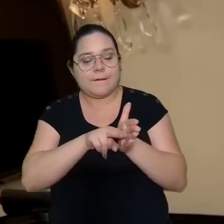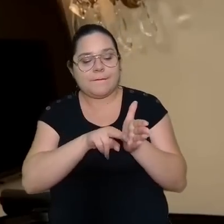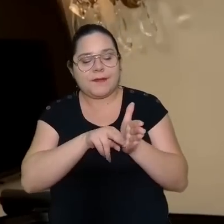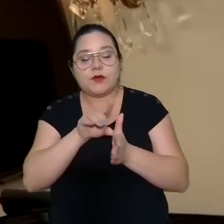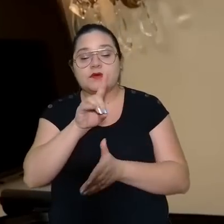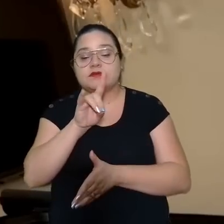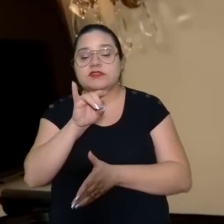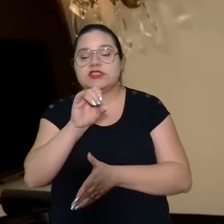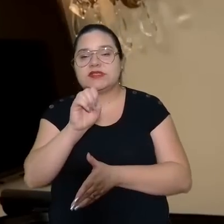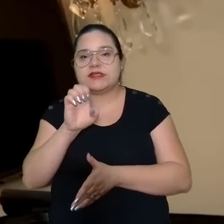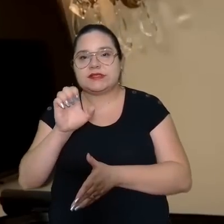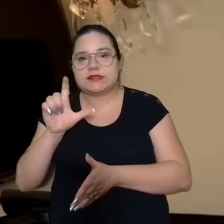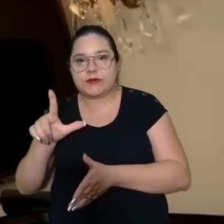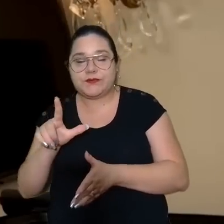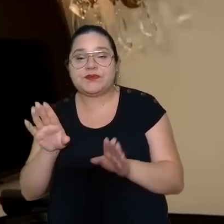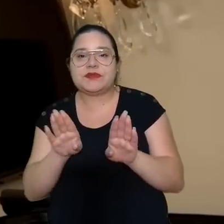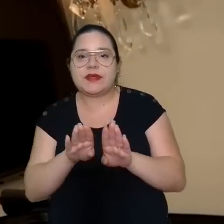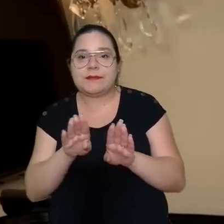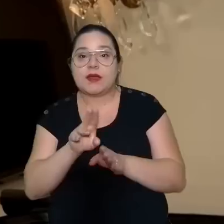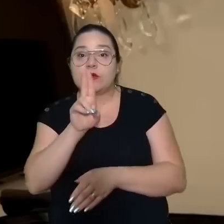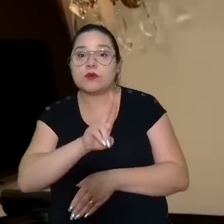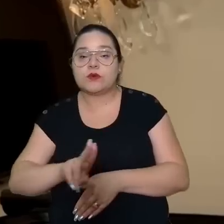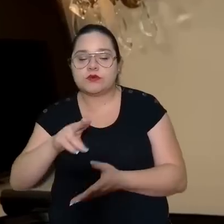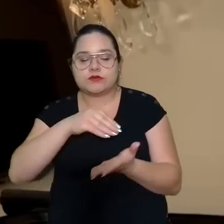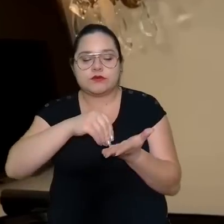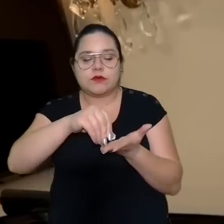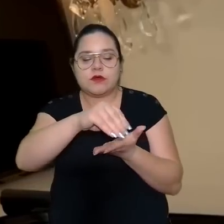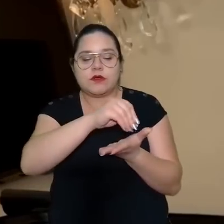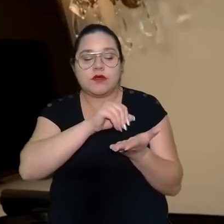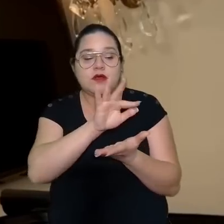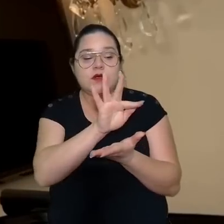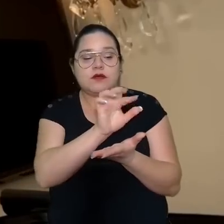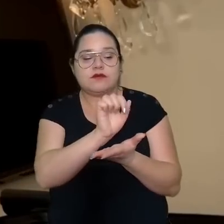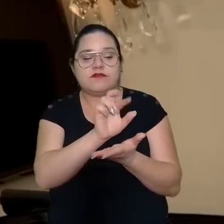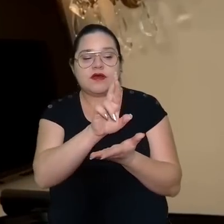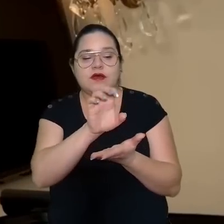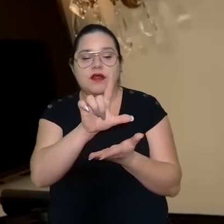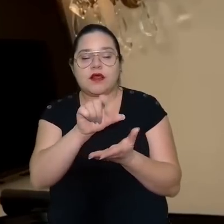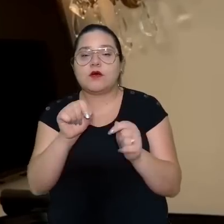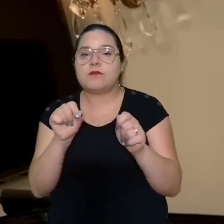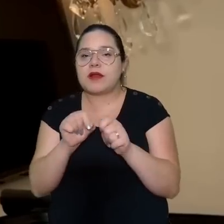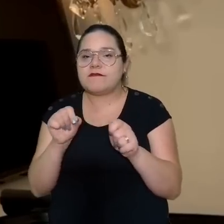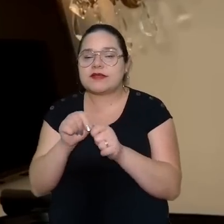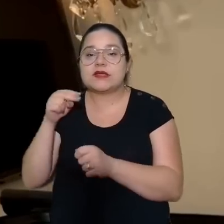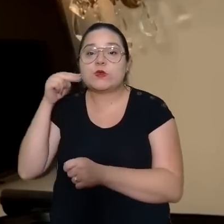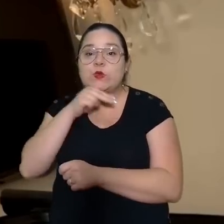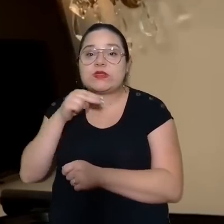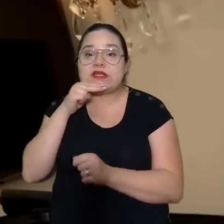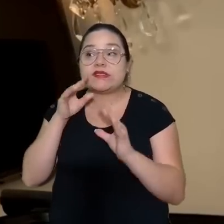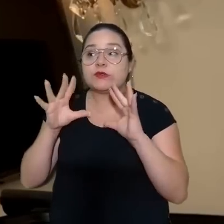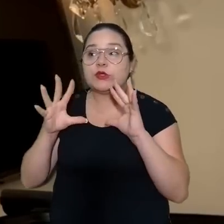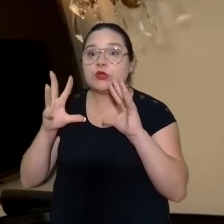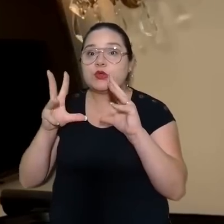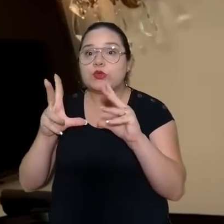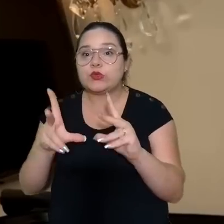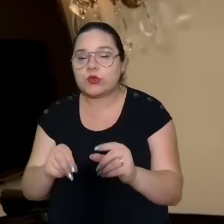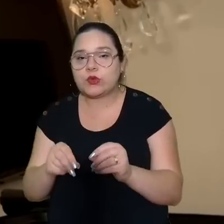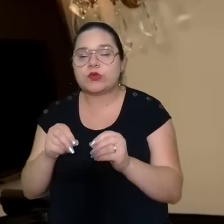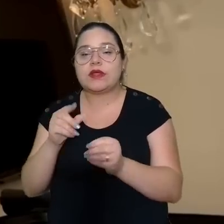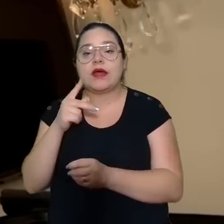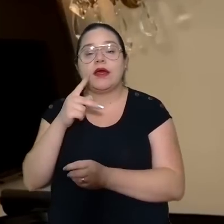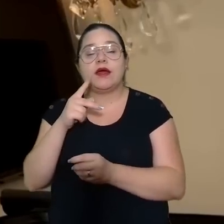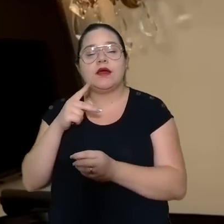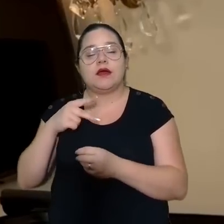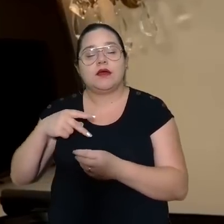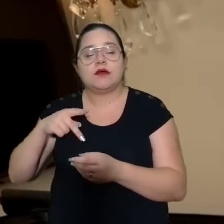utilização desse farelo para fazer a parte nutricional de toda a nossa cadeia de proteína aqui dentro